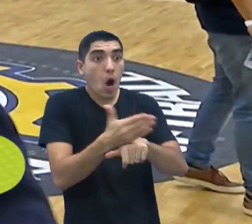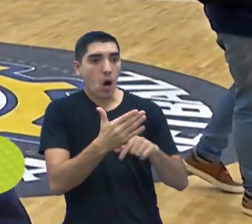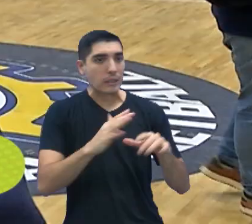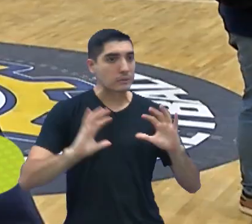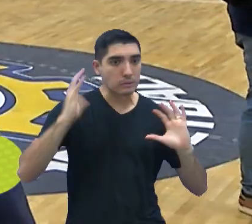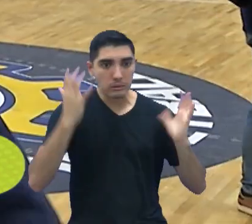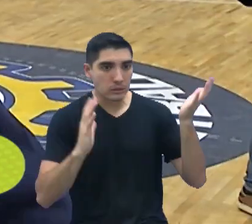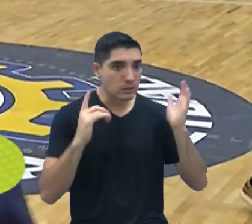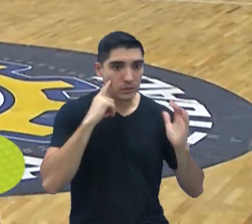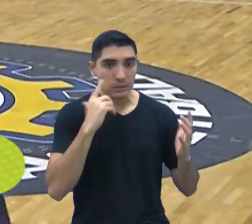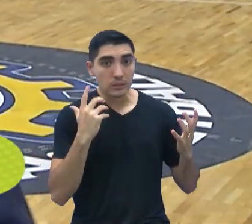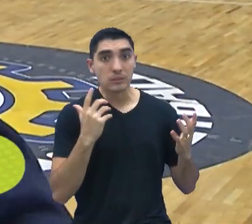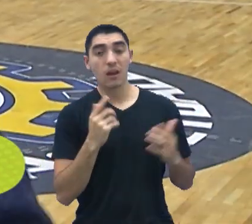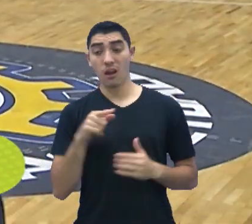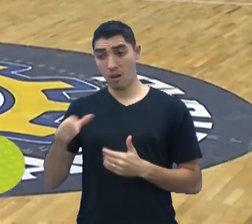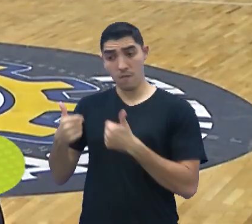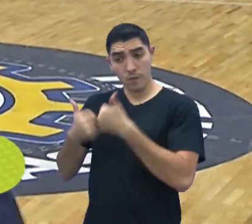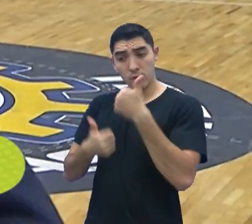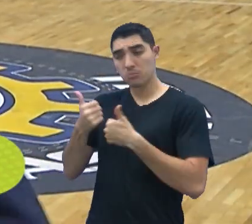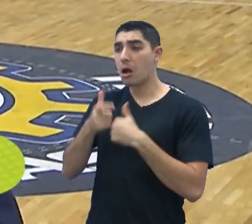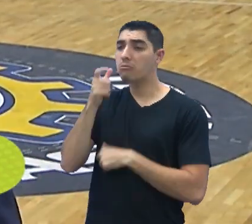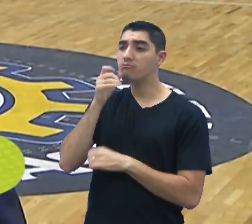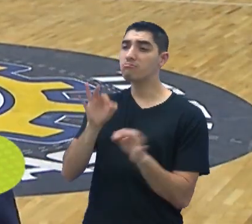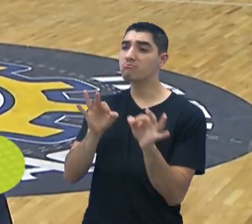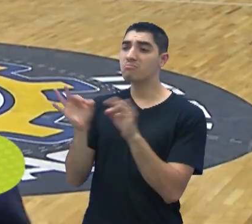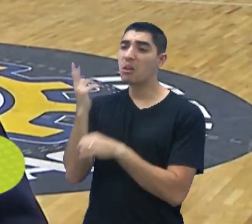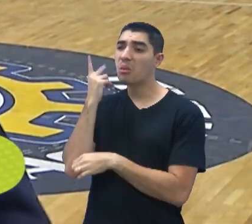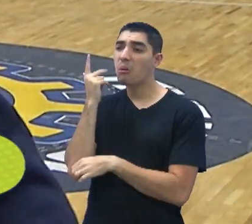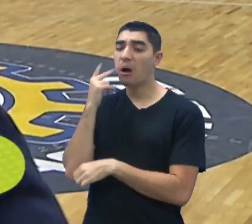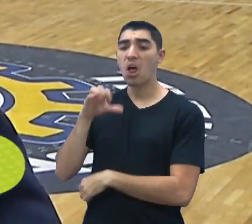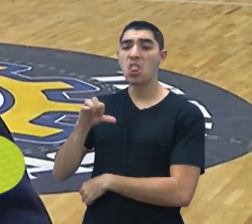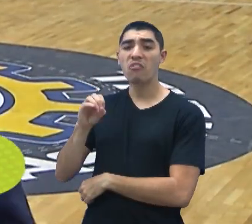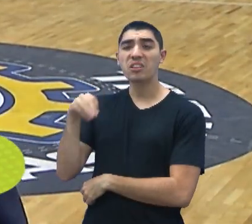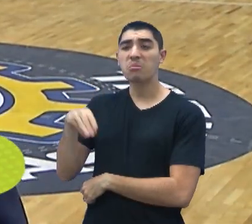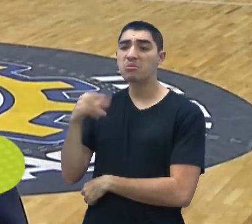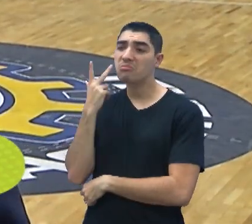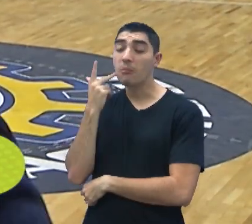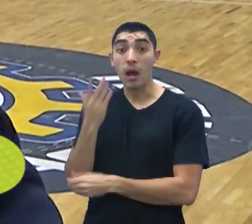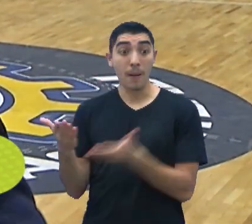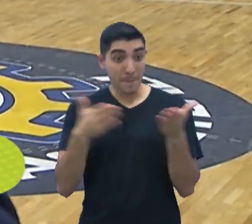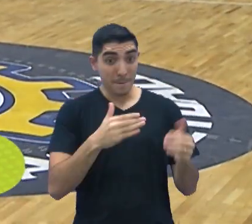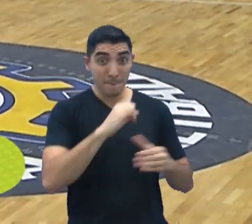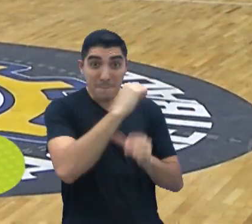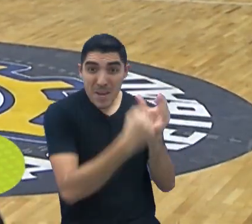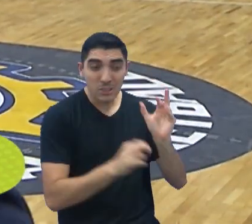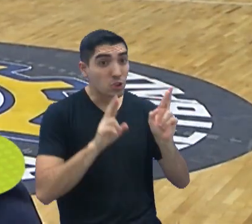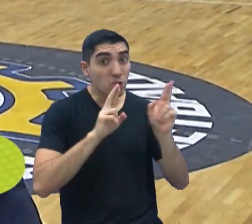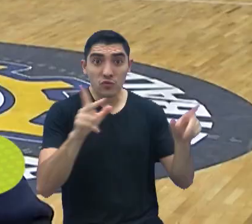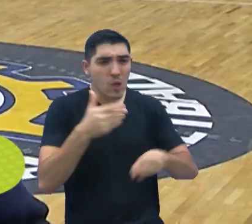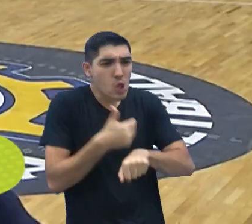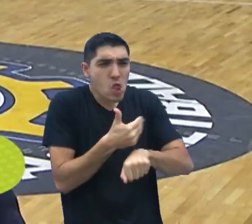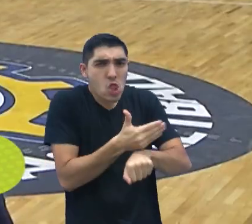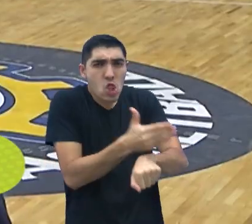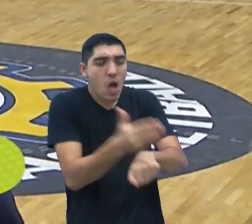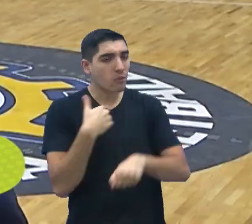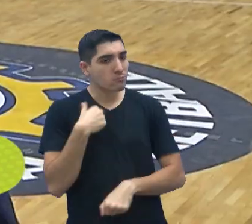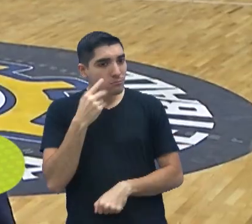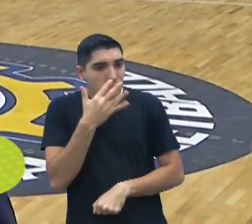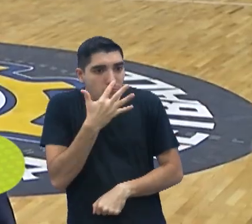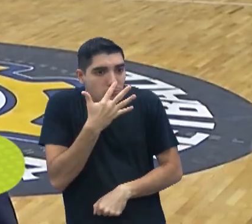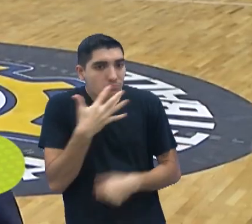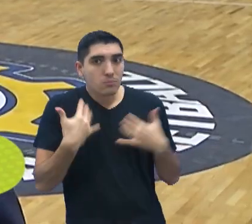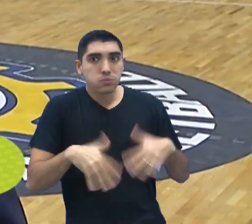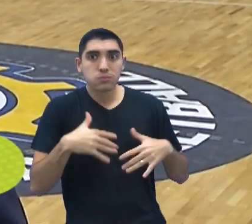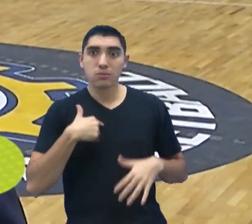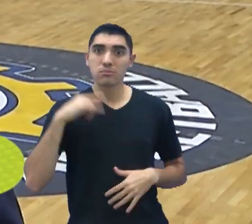tem dia do futebol que você tá assistindo, não acontece nada, você fica 90 minutos parado, não, o basquete é o tempo inteiro. Então, me apaixonei muito desde que a gente entrou agora